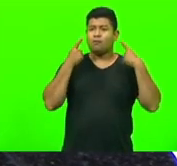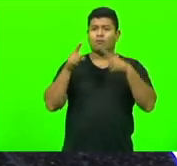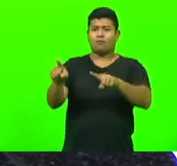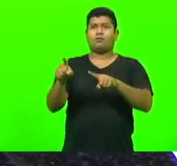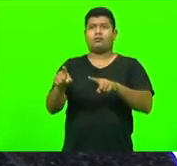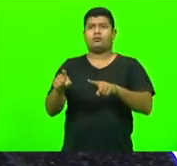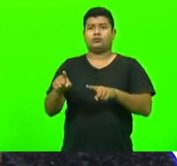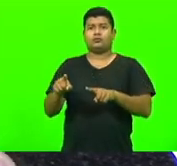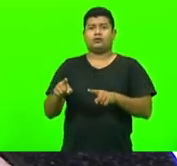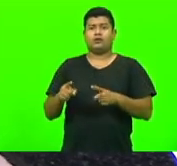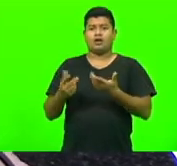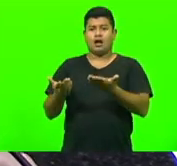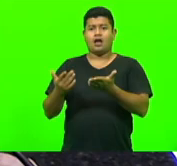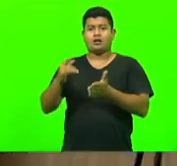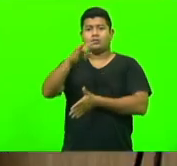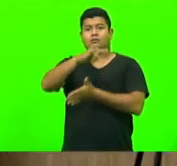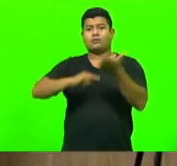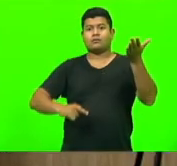passaporte sanitário.